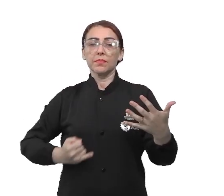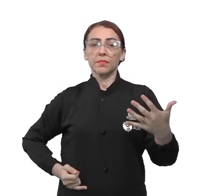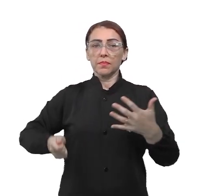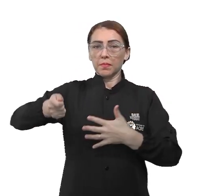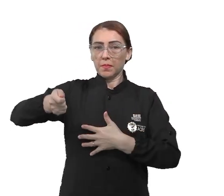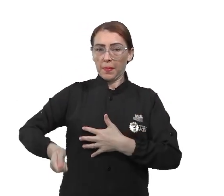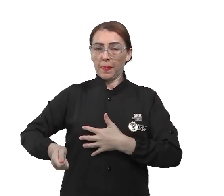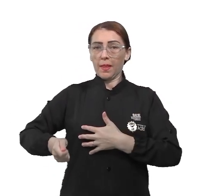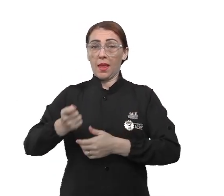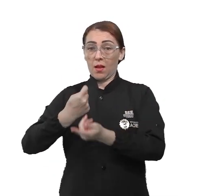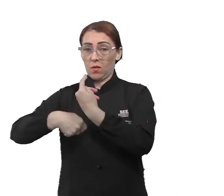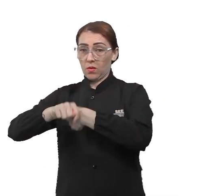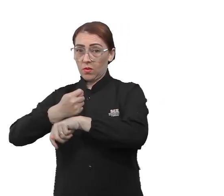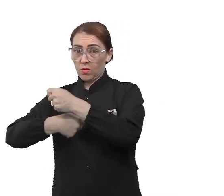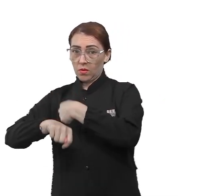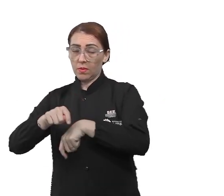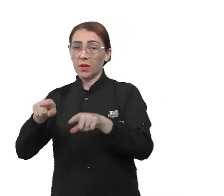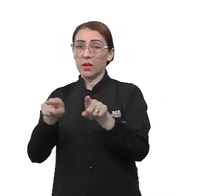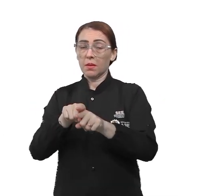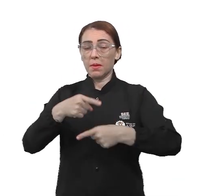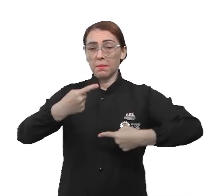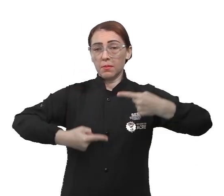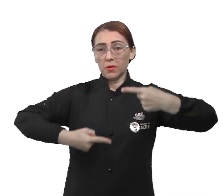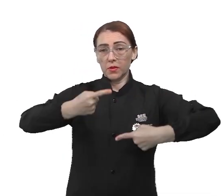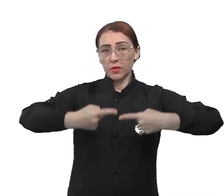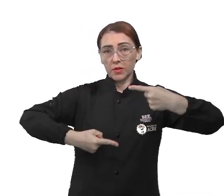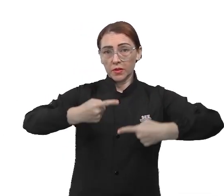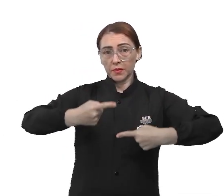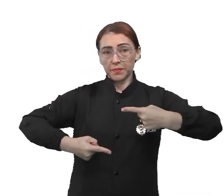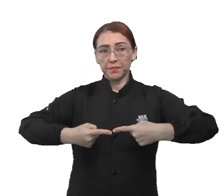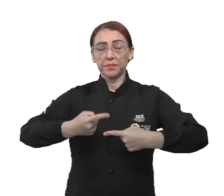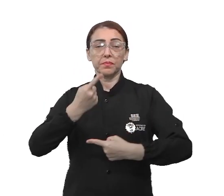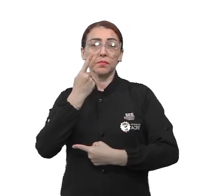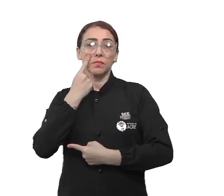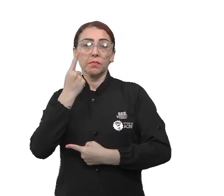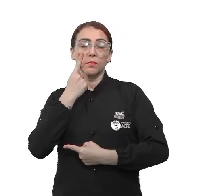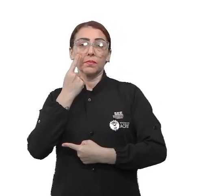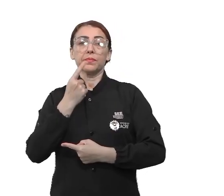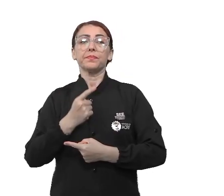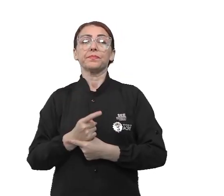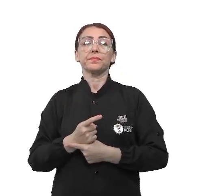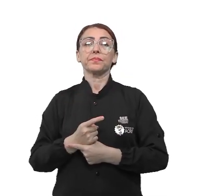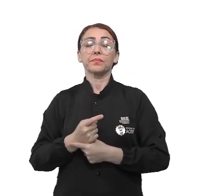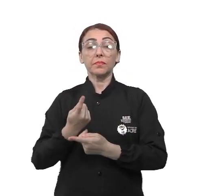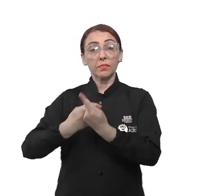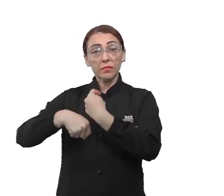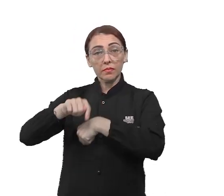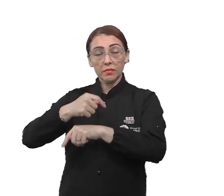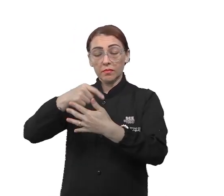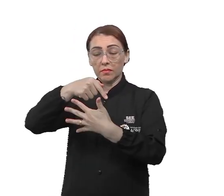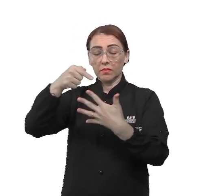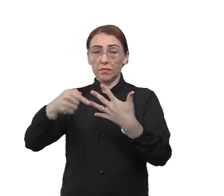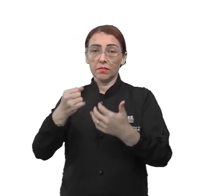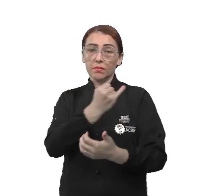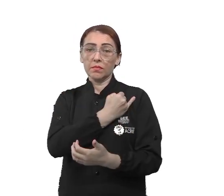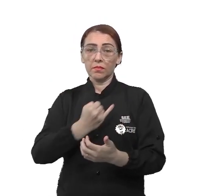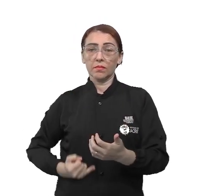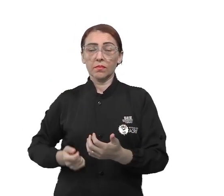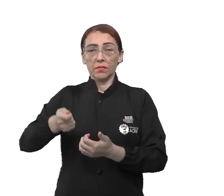São causas econômicas e são causas políticas. Observa aí, os fatores econômicos do